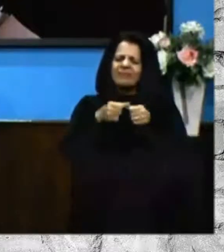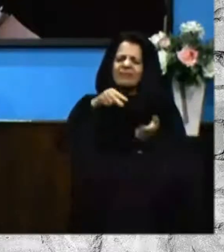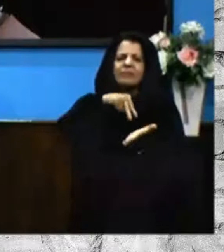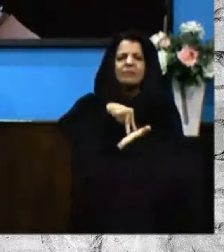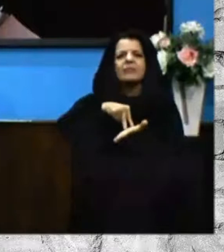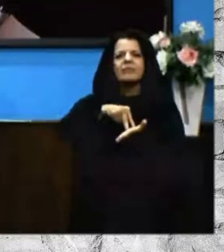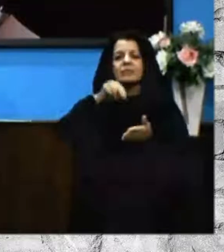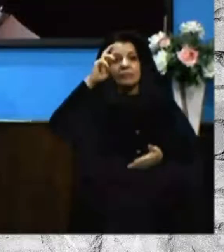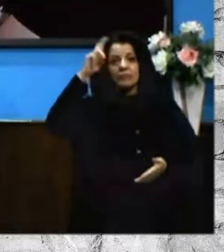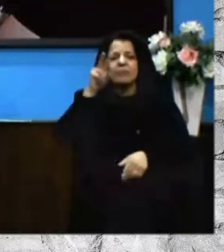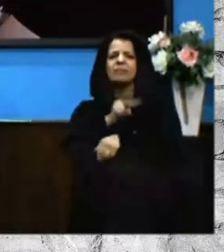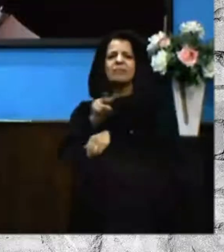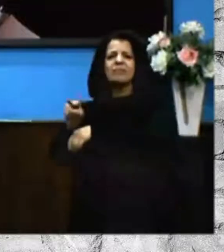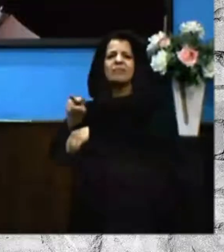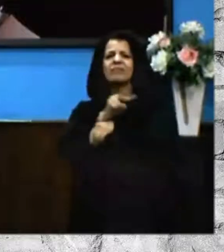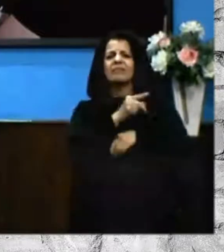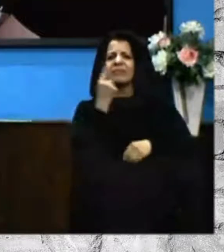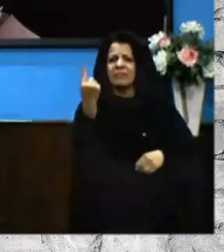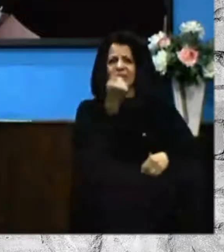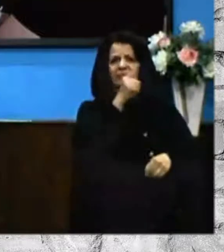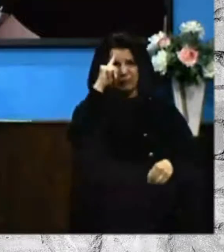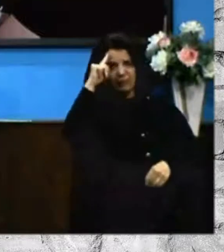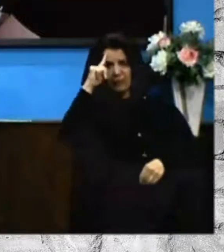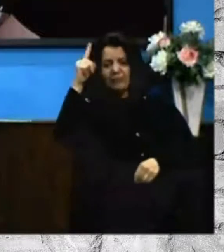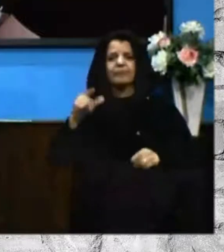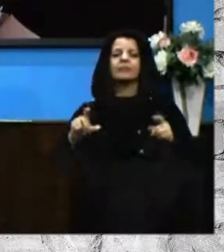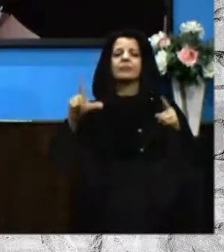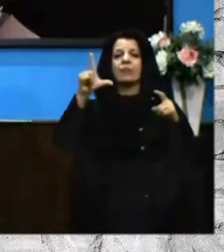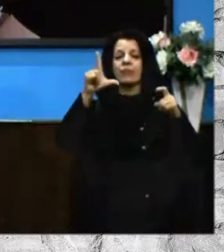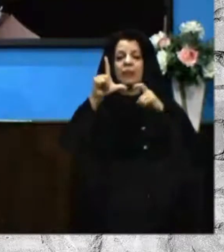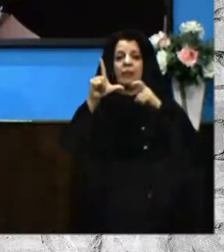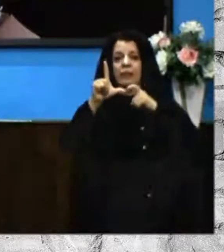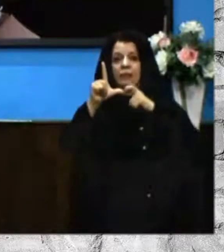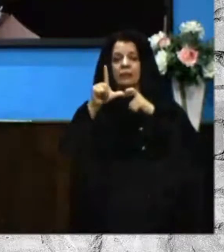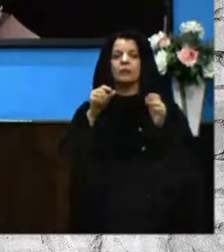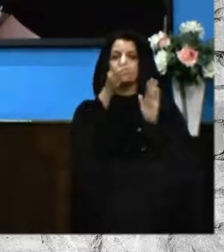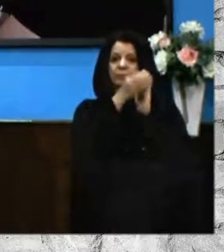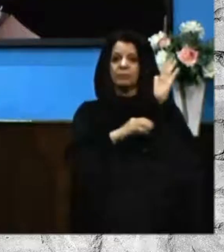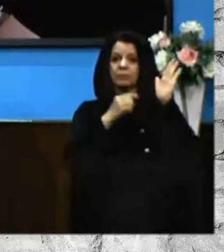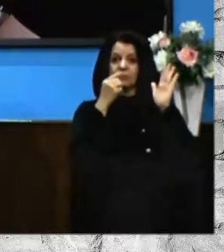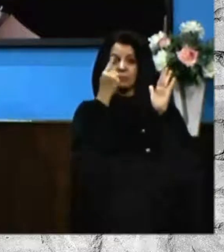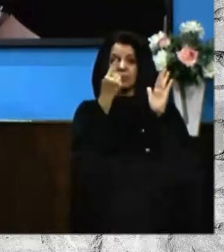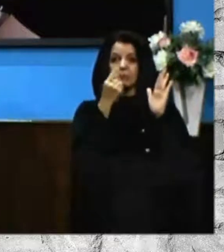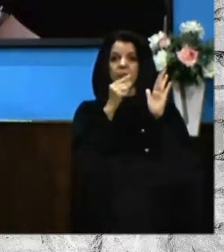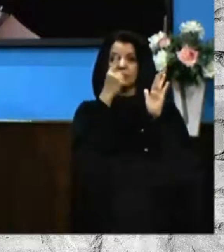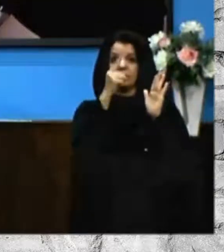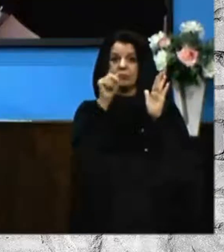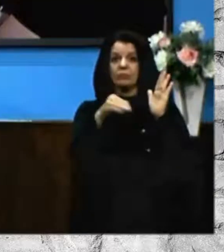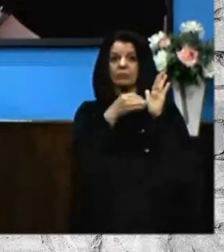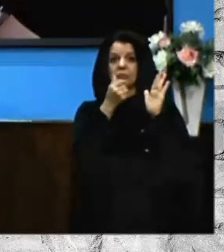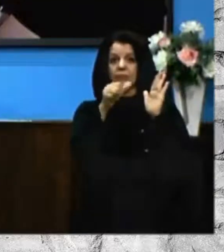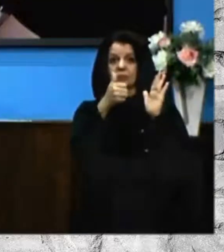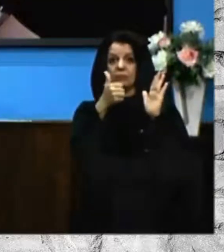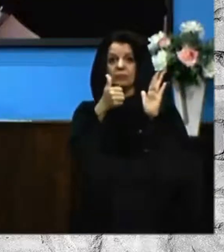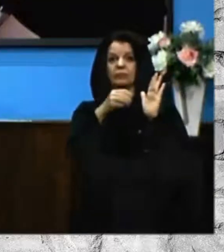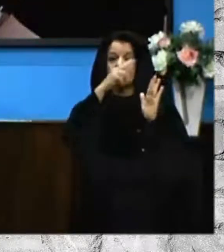mas o Senhor vai cuidar de nós cada dia. Bem, Lucas 4, do 1 ao 11, diz assim, aliás,